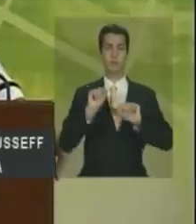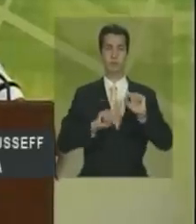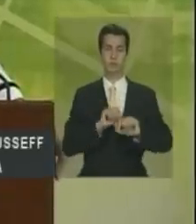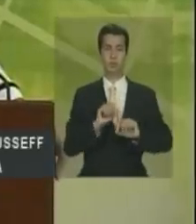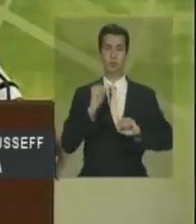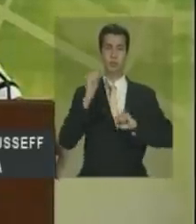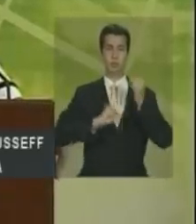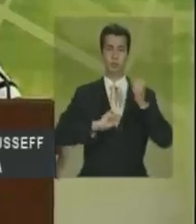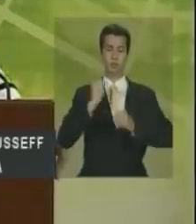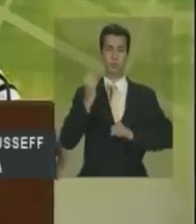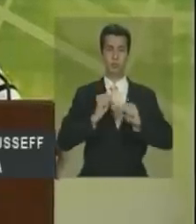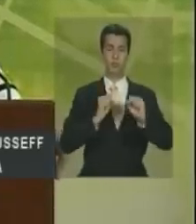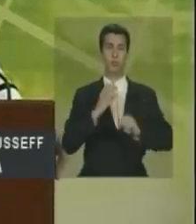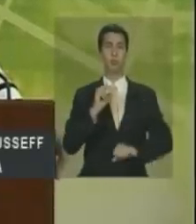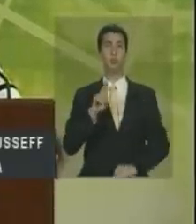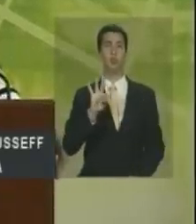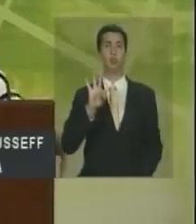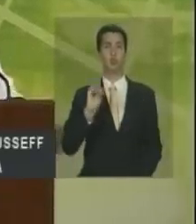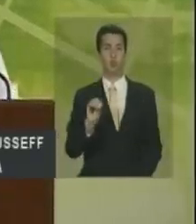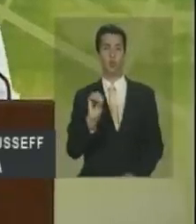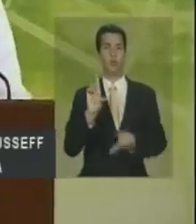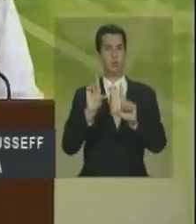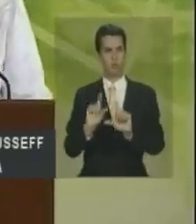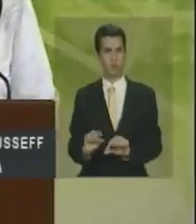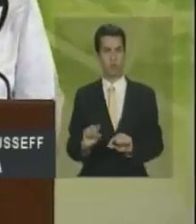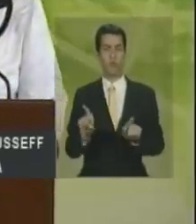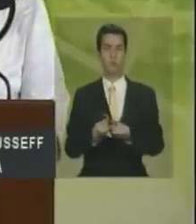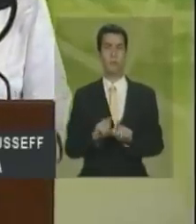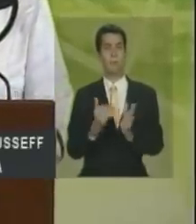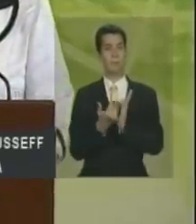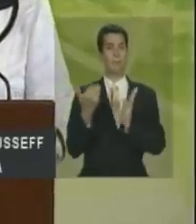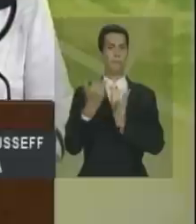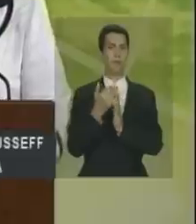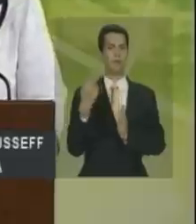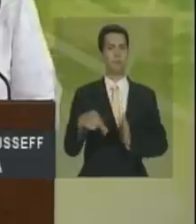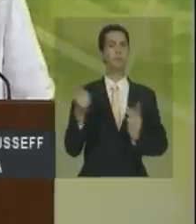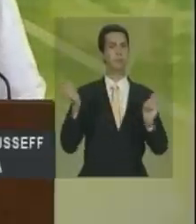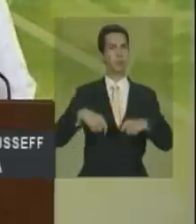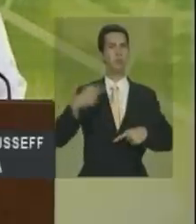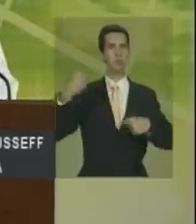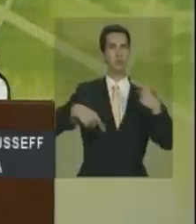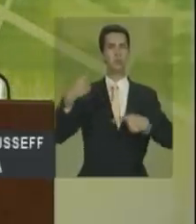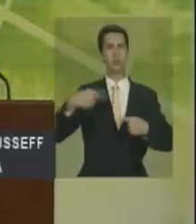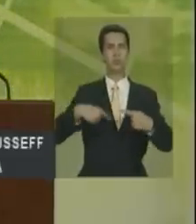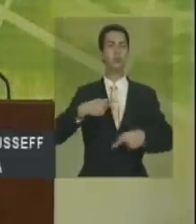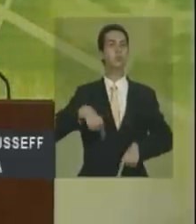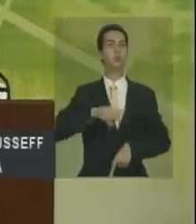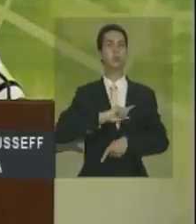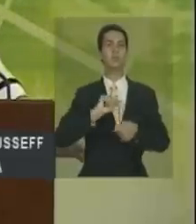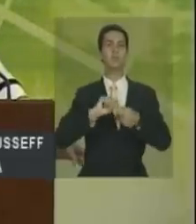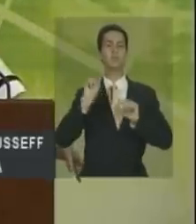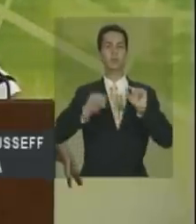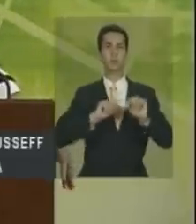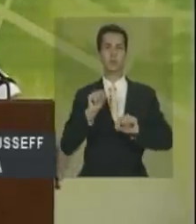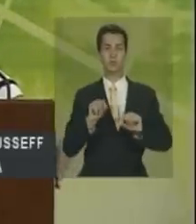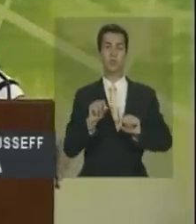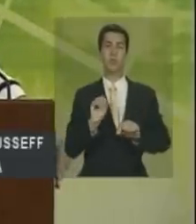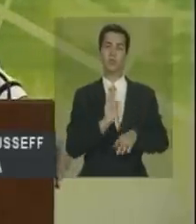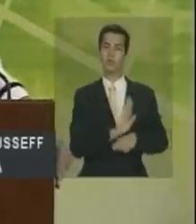nossa indústria e aumentando sua capacidade competitiva. Estamos criando